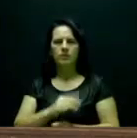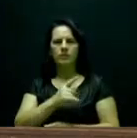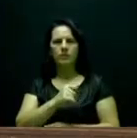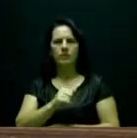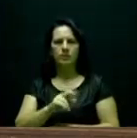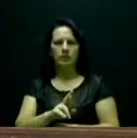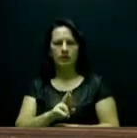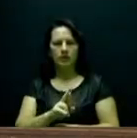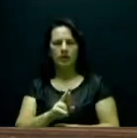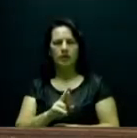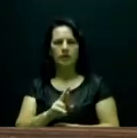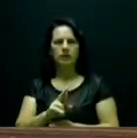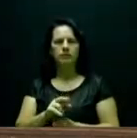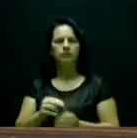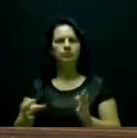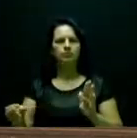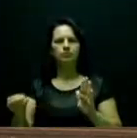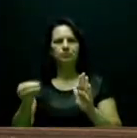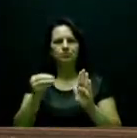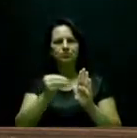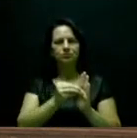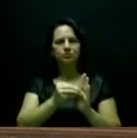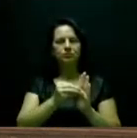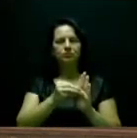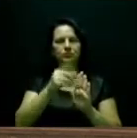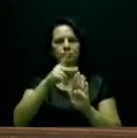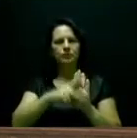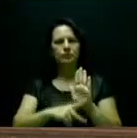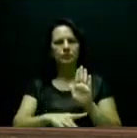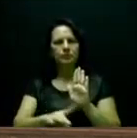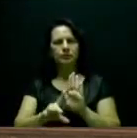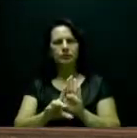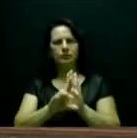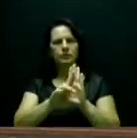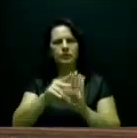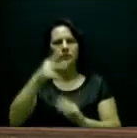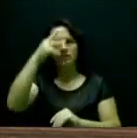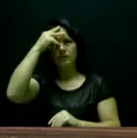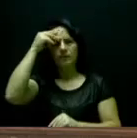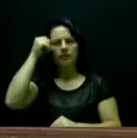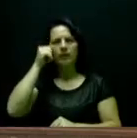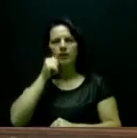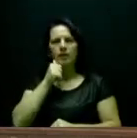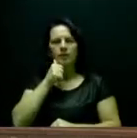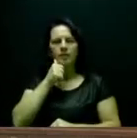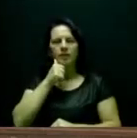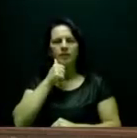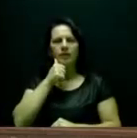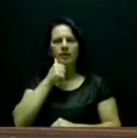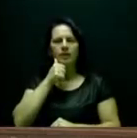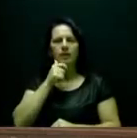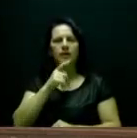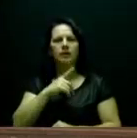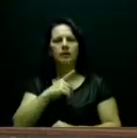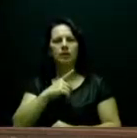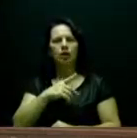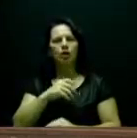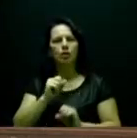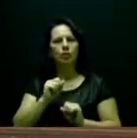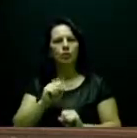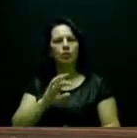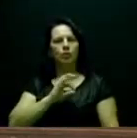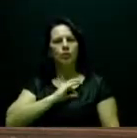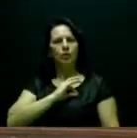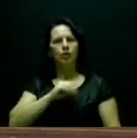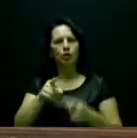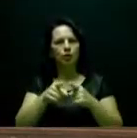Parecer em conjunto. Chega a estas comissões projeto de lei de autoria da excelentíssima prefeita municipal que autoriza o Poder